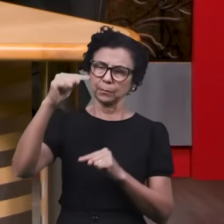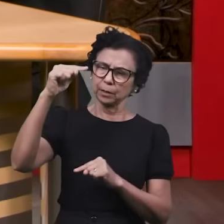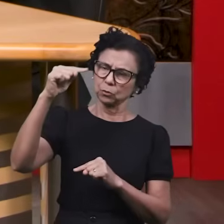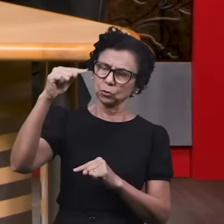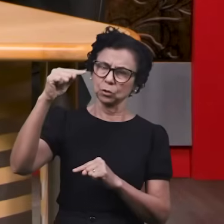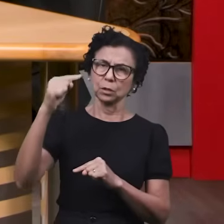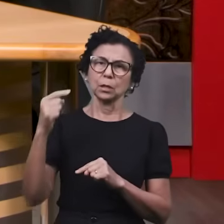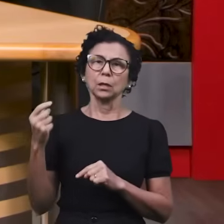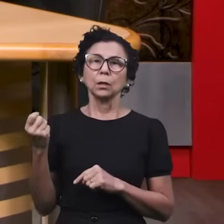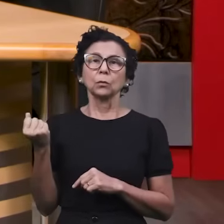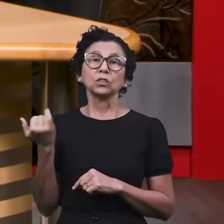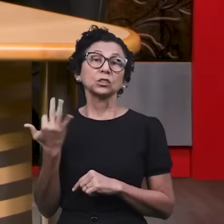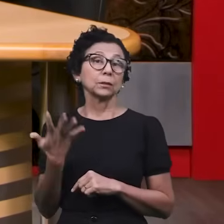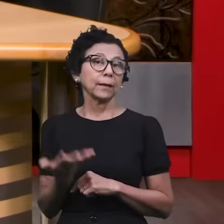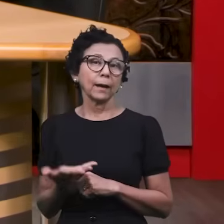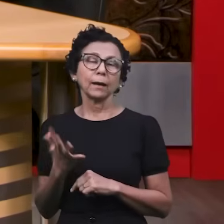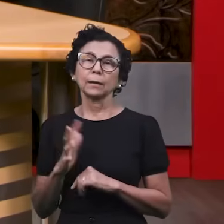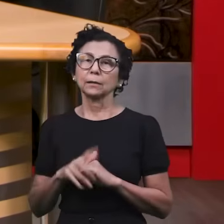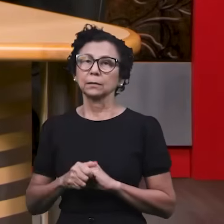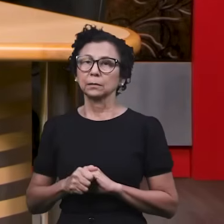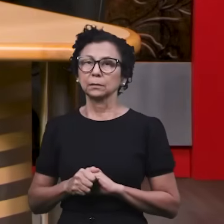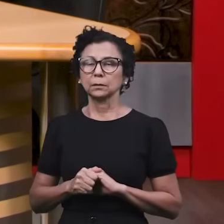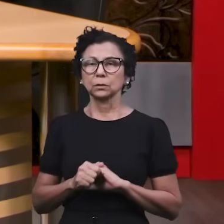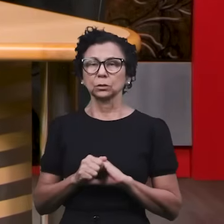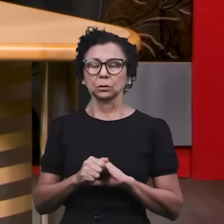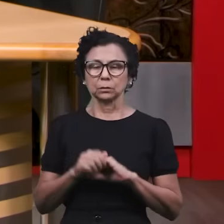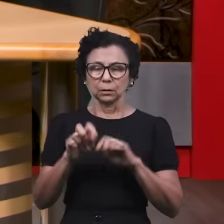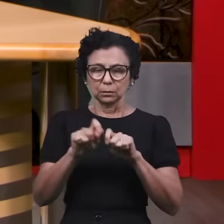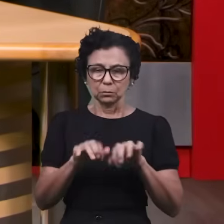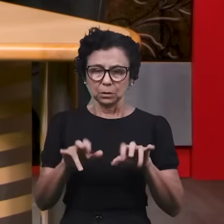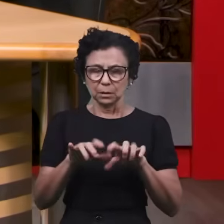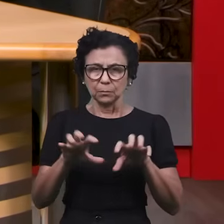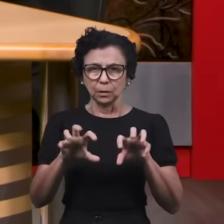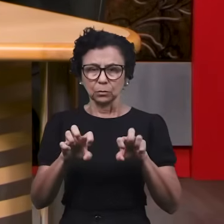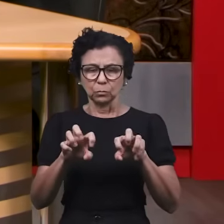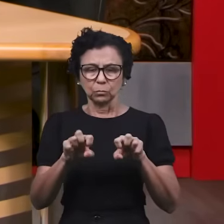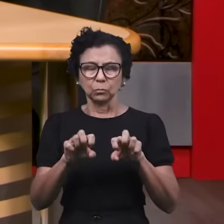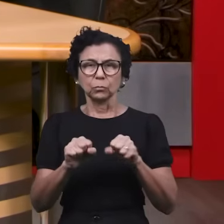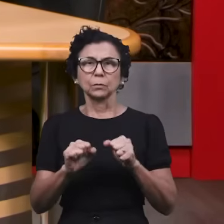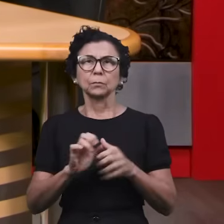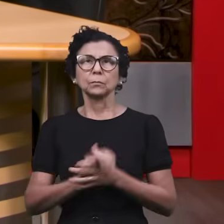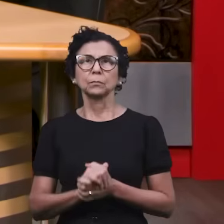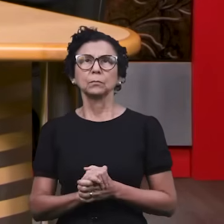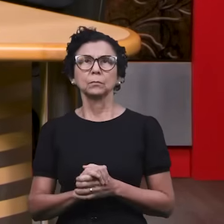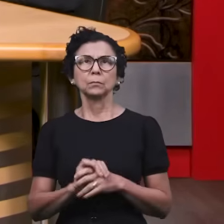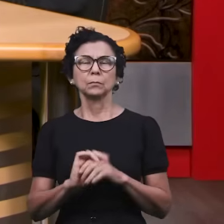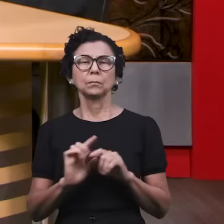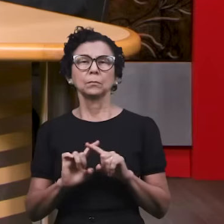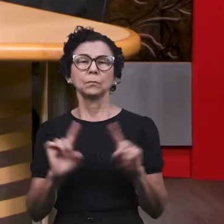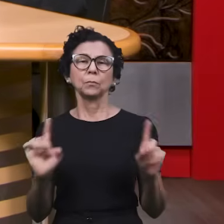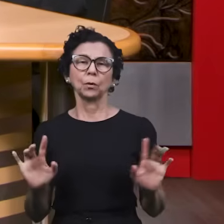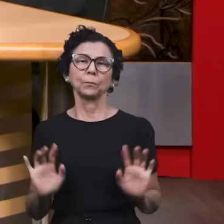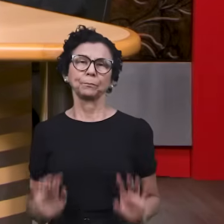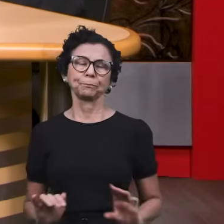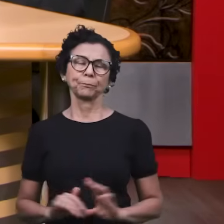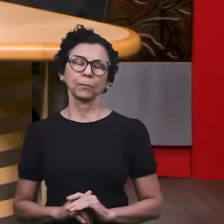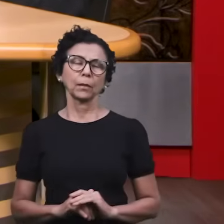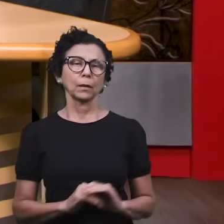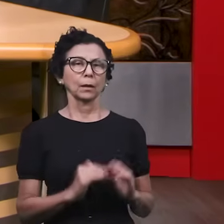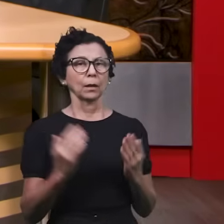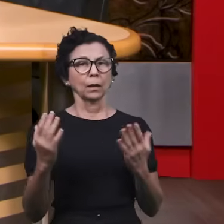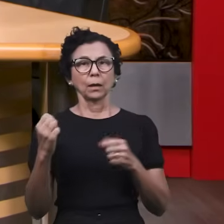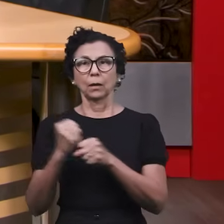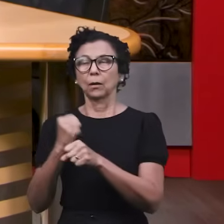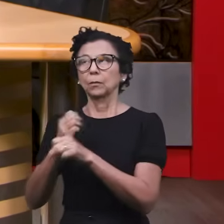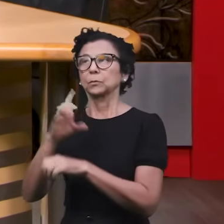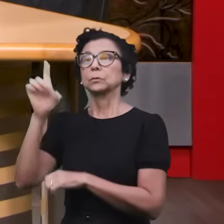Você tem as medidas, você tem a densidade do cimento, sei lá, eu não entendo muito bem disso. Mas existem isso. A obra de Deus é a mesma